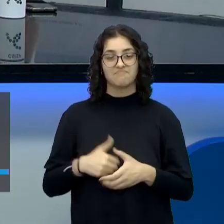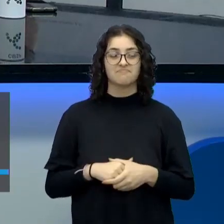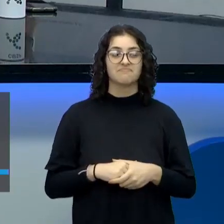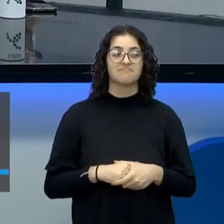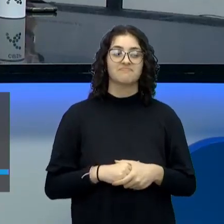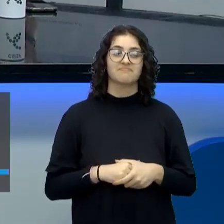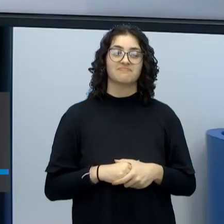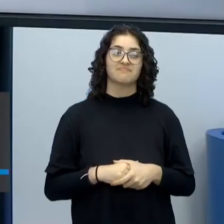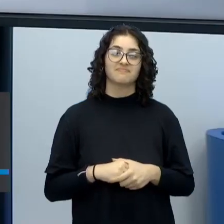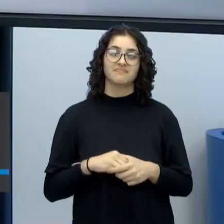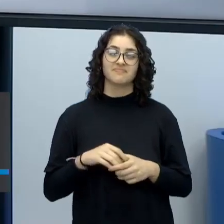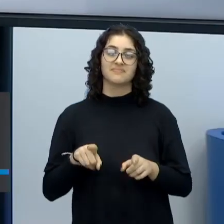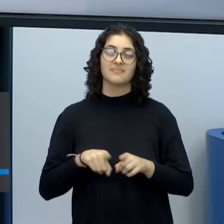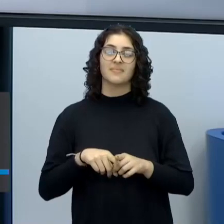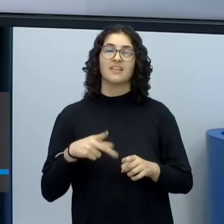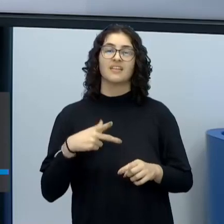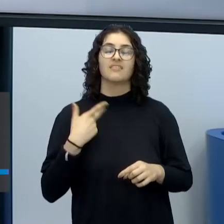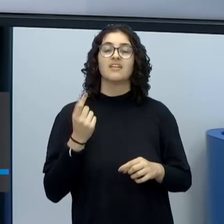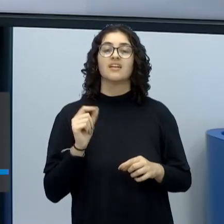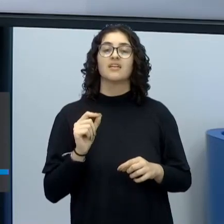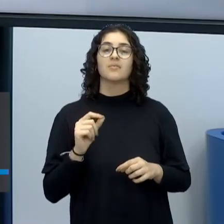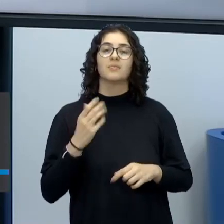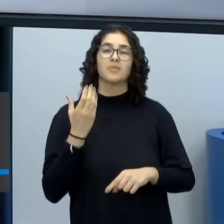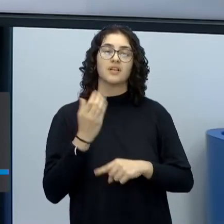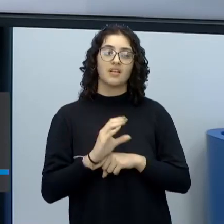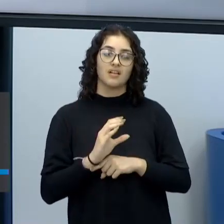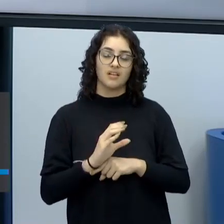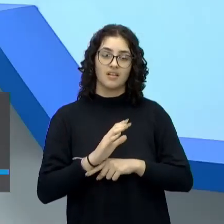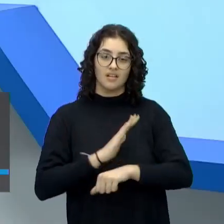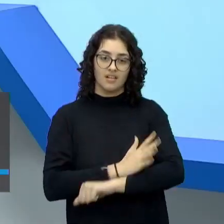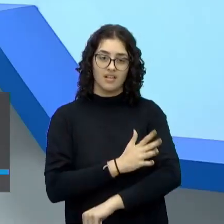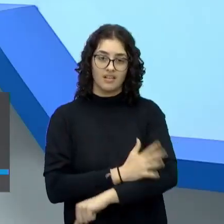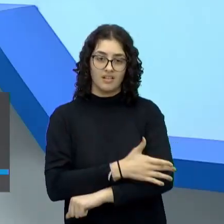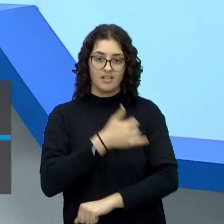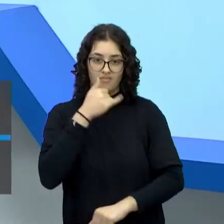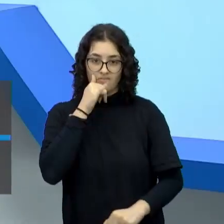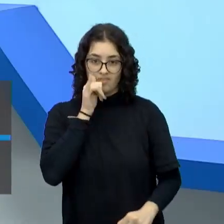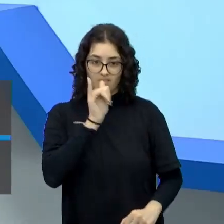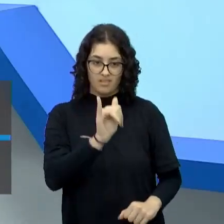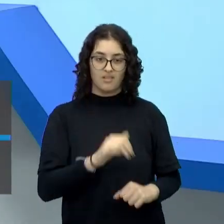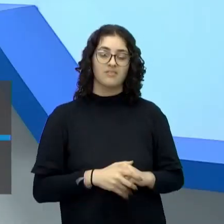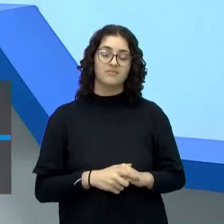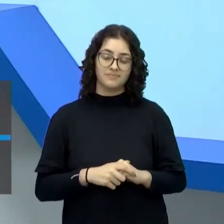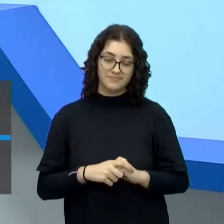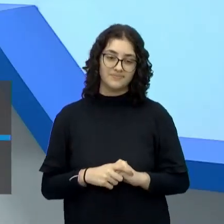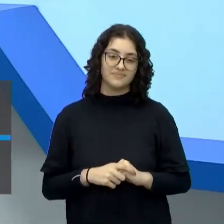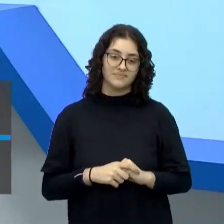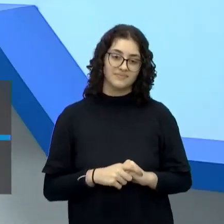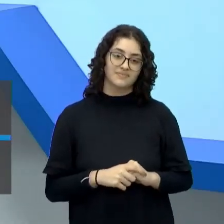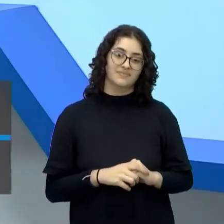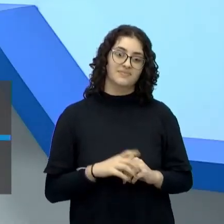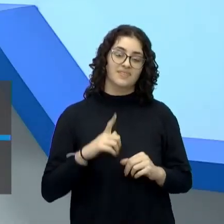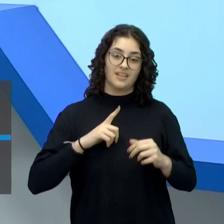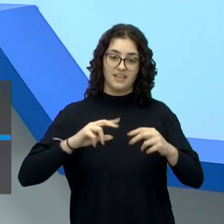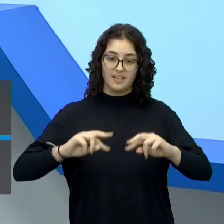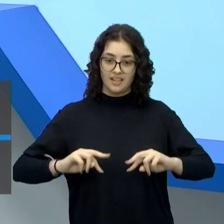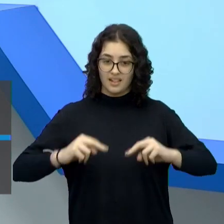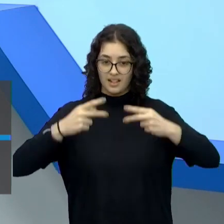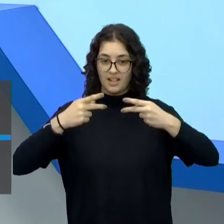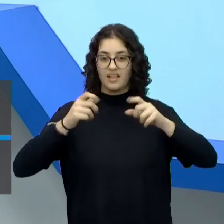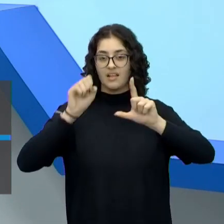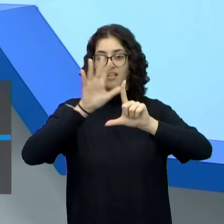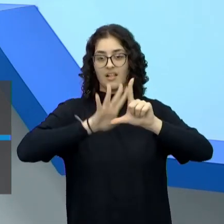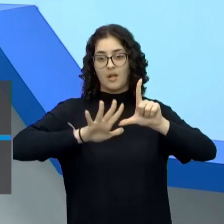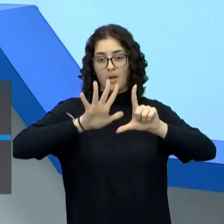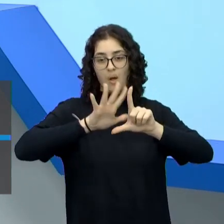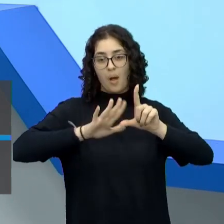começar, a gente tem que falar do canal antirracista, né? Isso, Roberta, né? Então, O canal antirracista disponibilizado aí para vocês via link, via QR Code, um